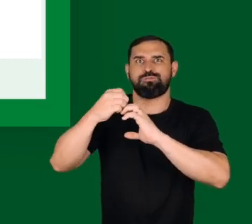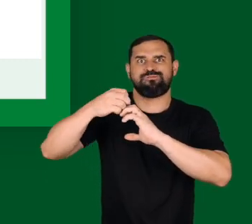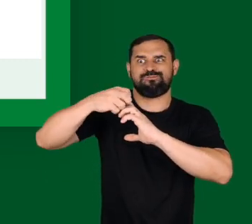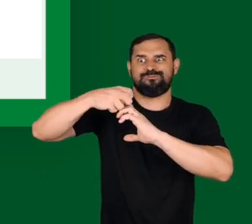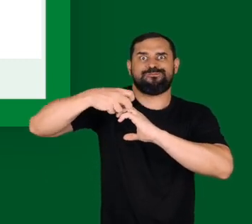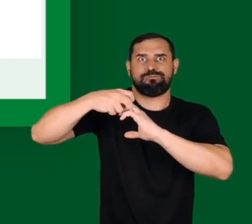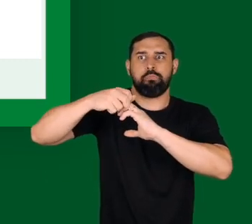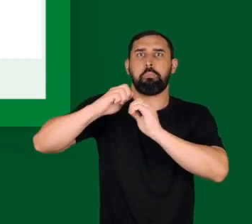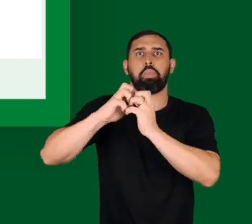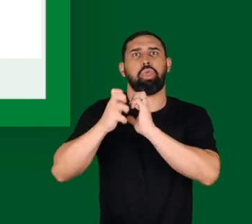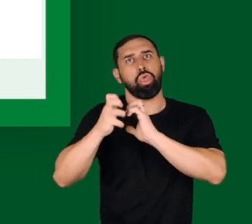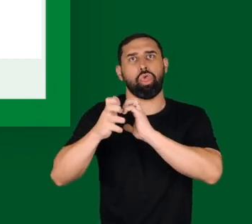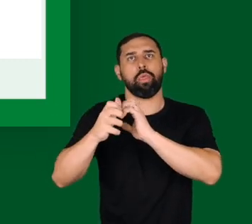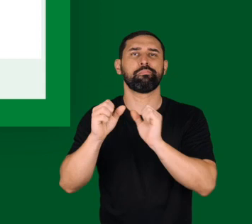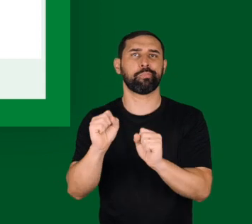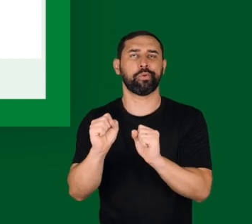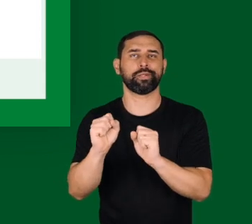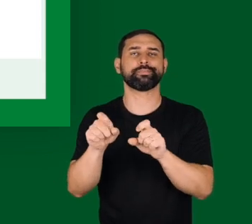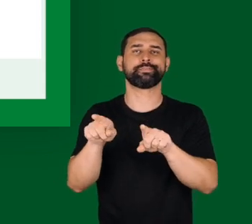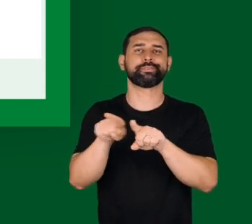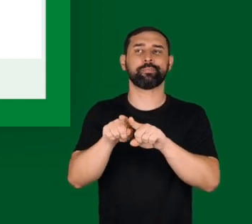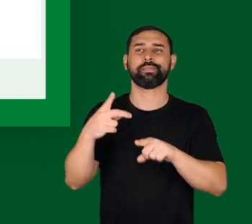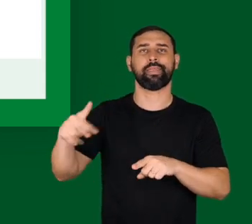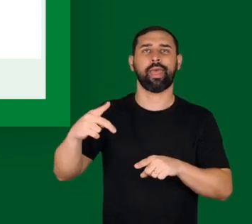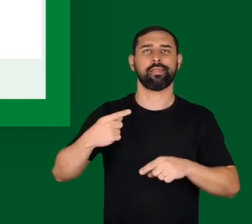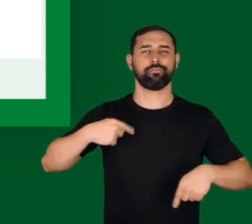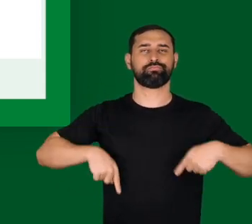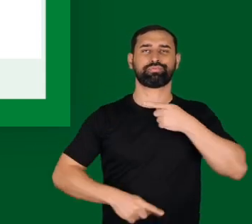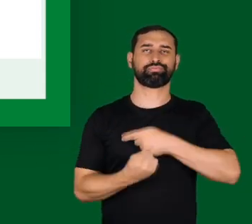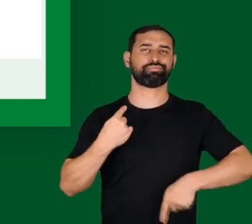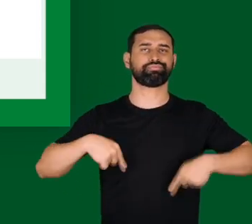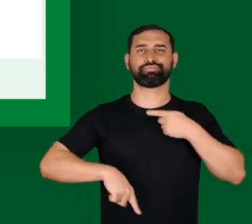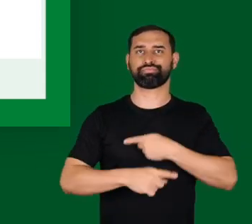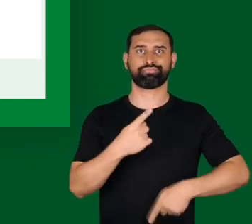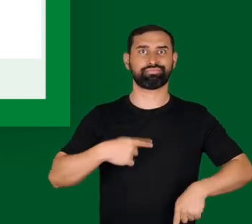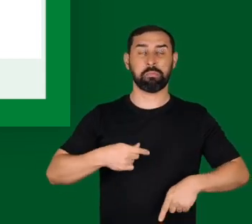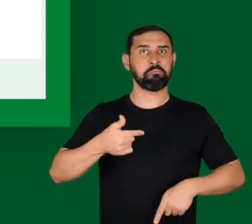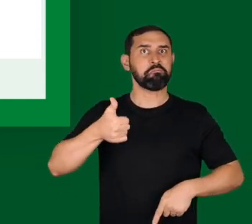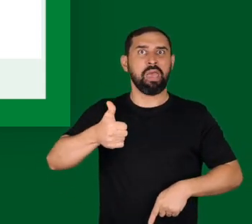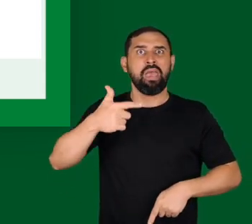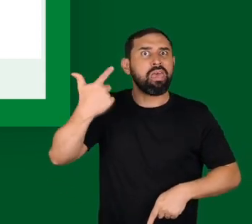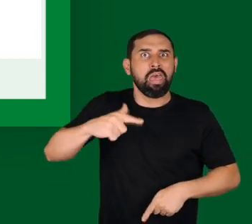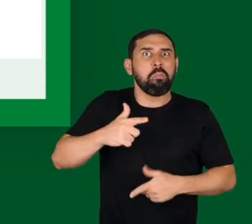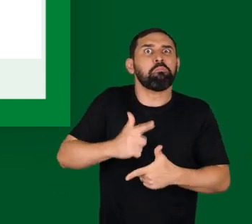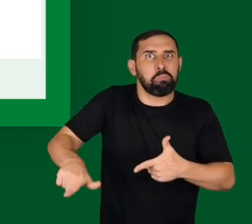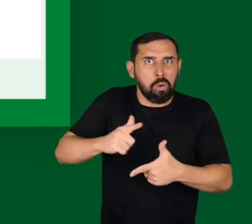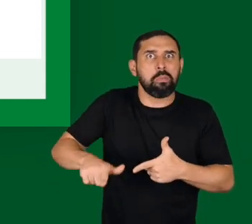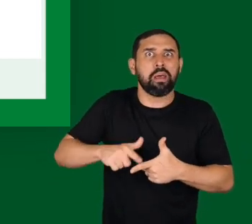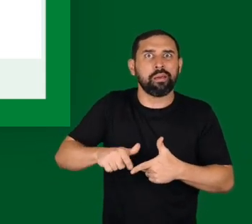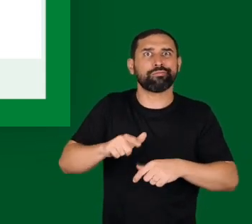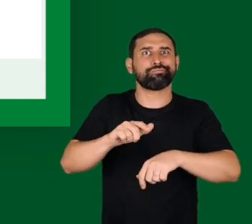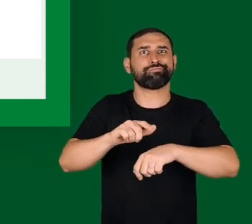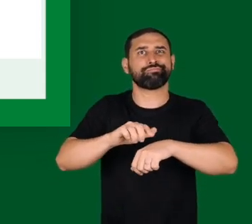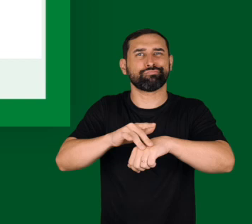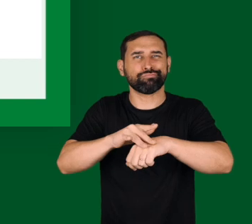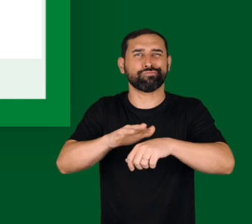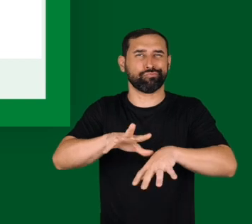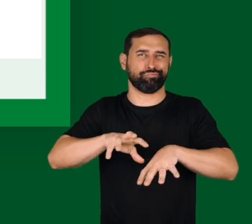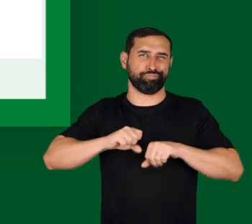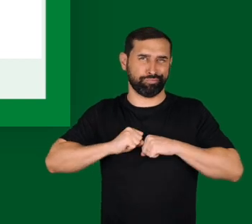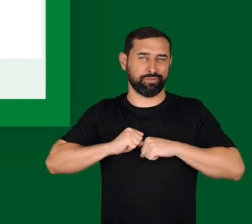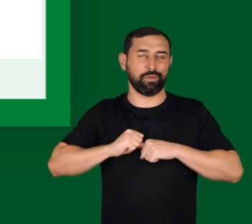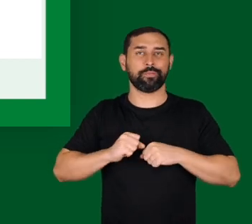levou à convulsão trombose, os erros inatos do metabolismo, você vê que a infecção permeia todos os momentos, né?